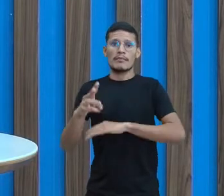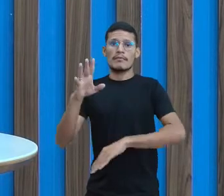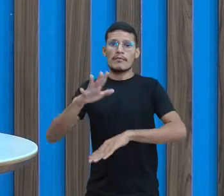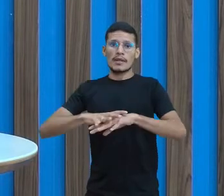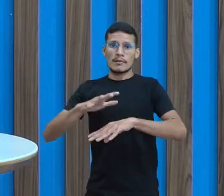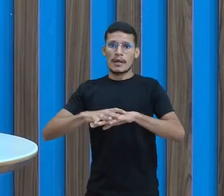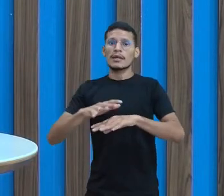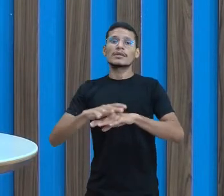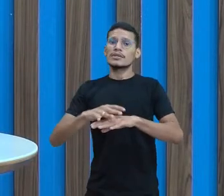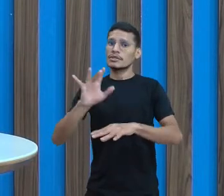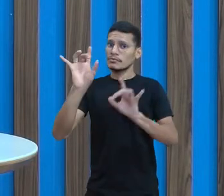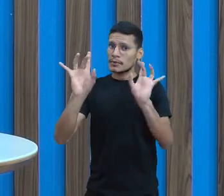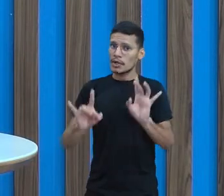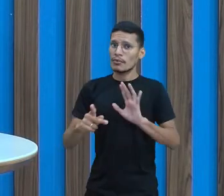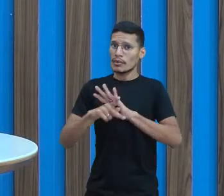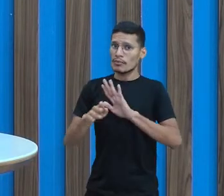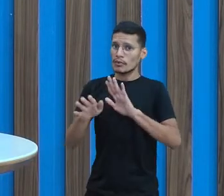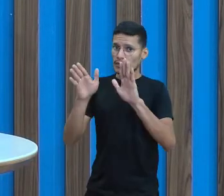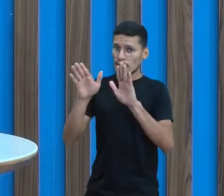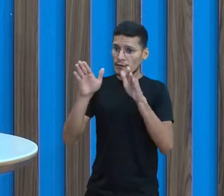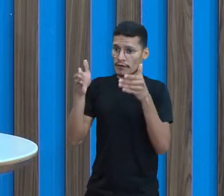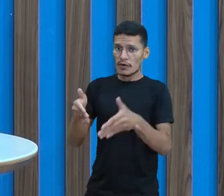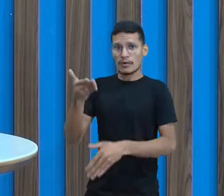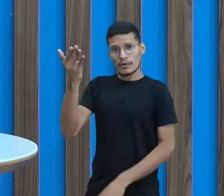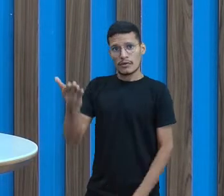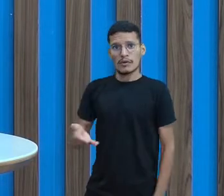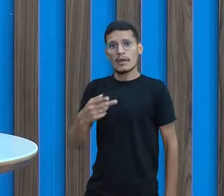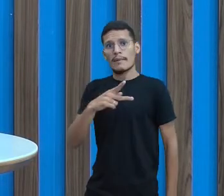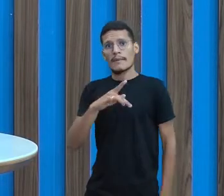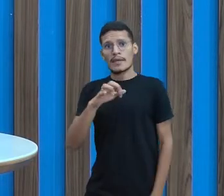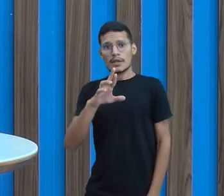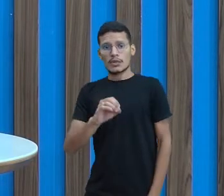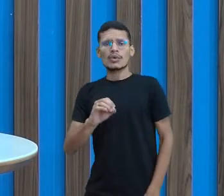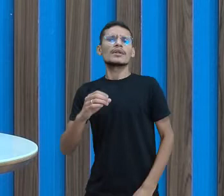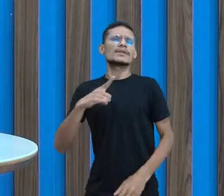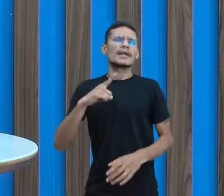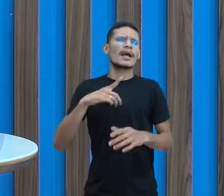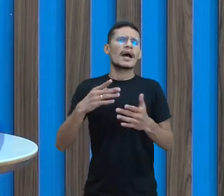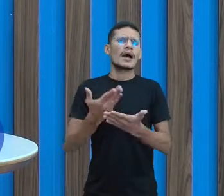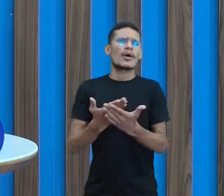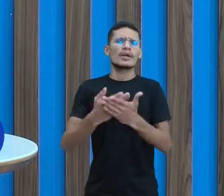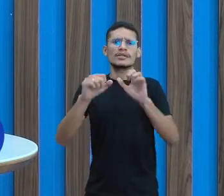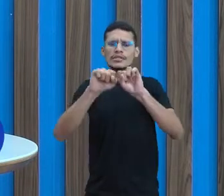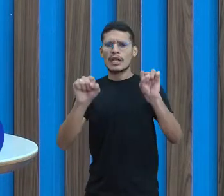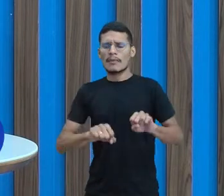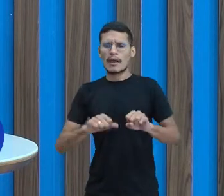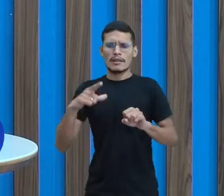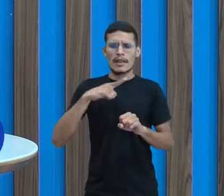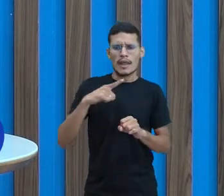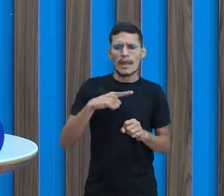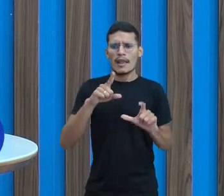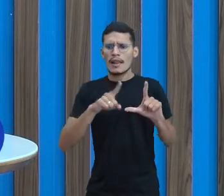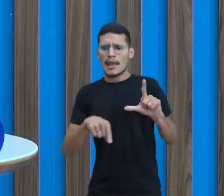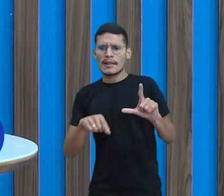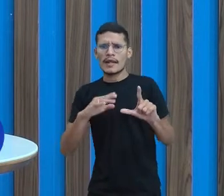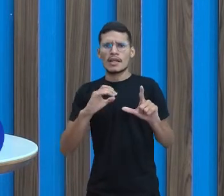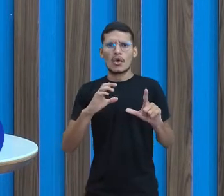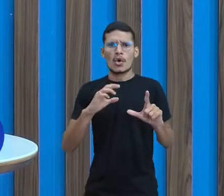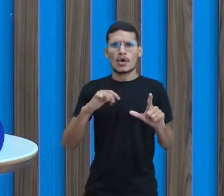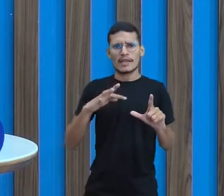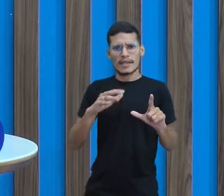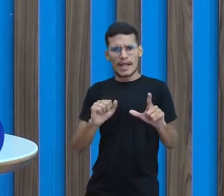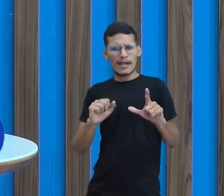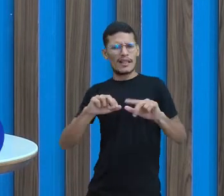especial o professor Pedro, porque quando a gente vai dar aula de sistema, é muita coisinha que a gente fala e passa, e letra, e incógnita, é muito